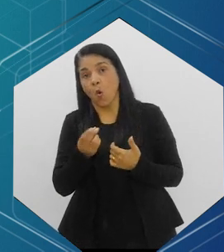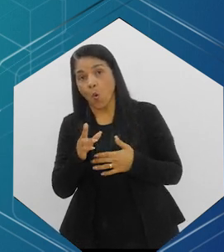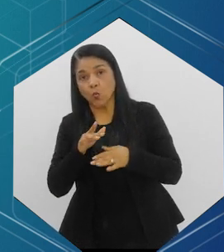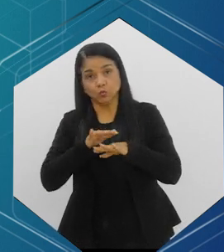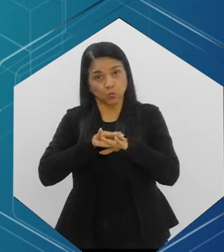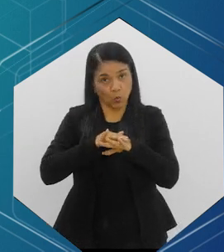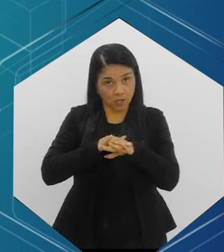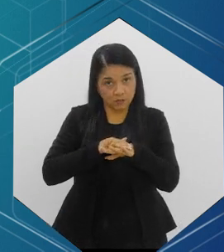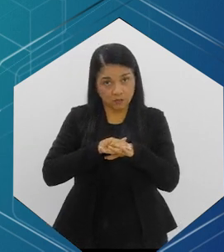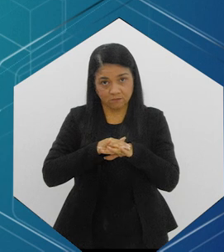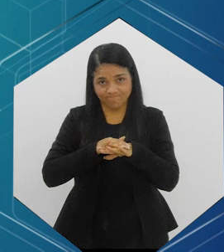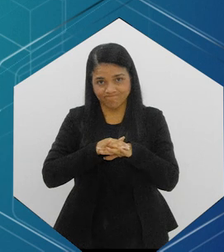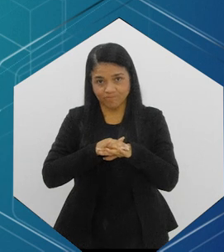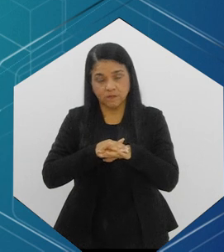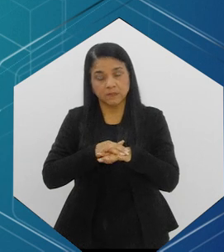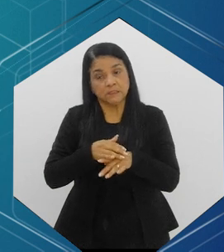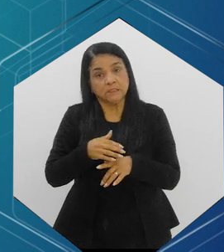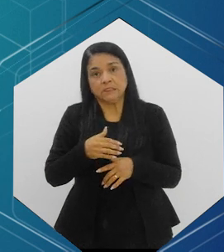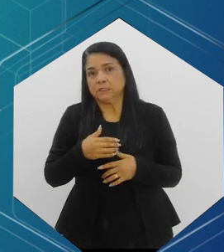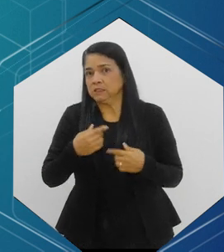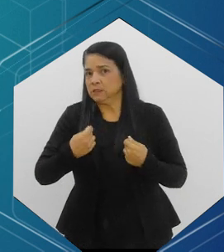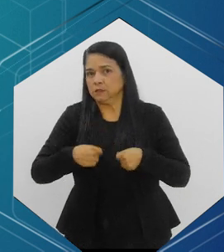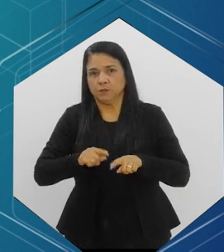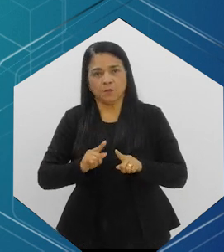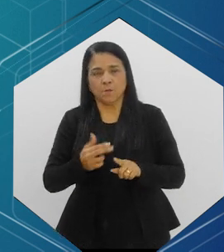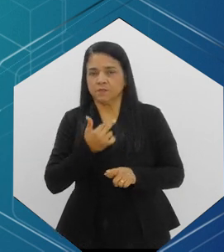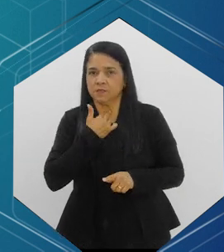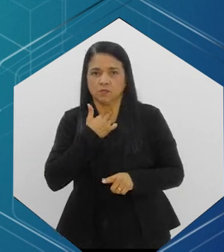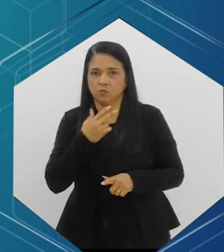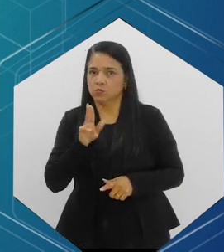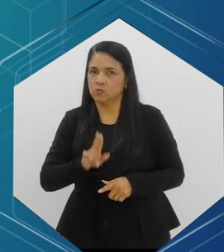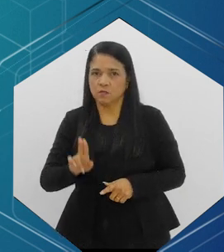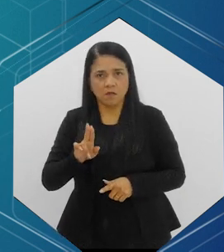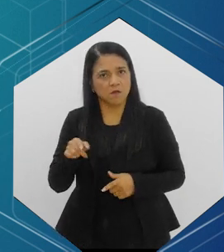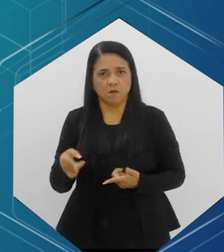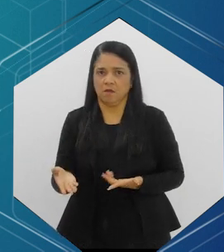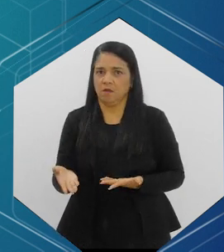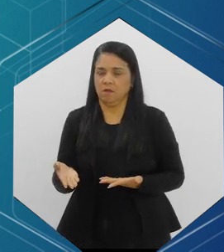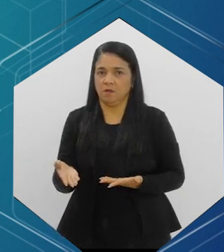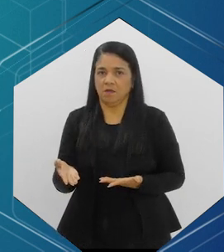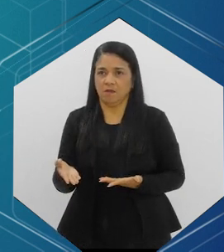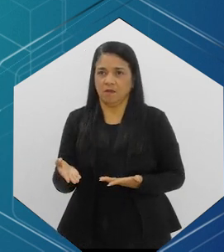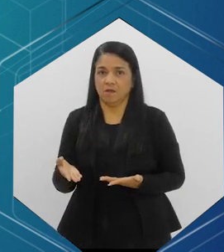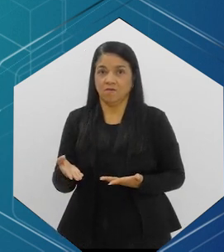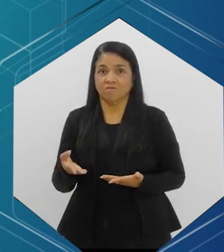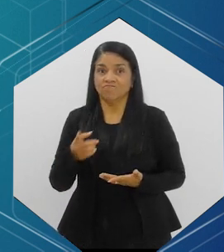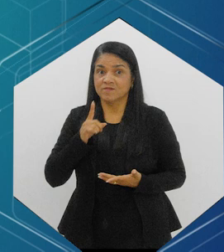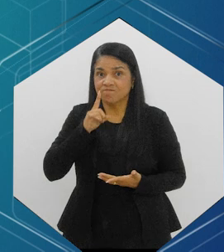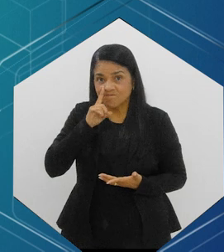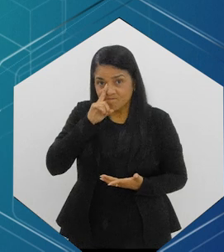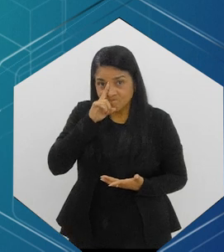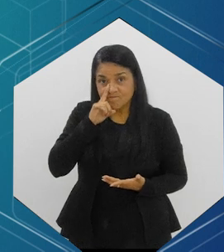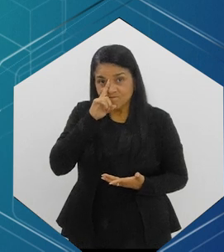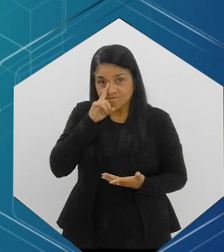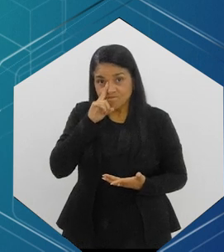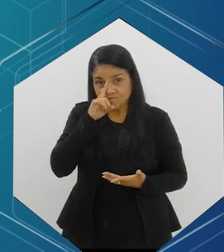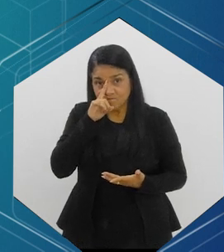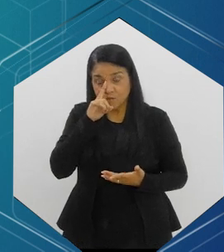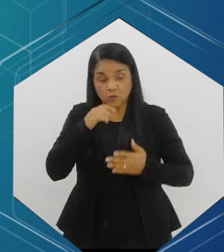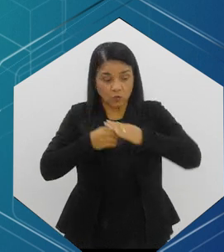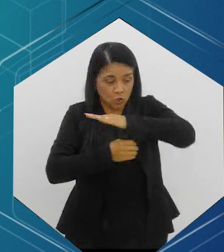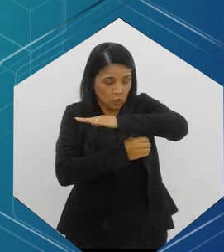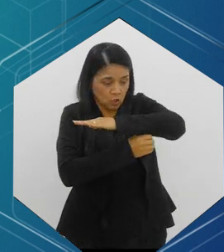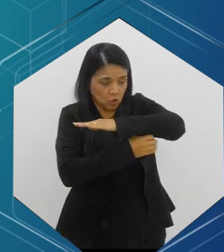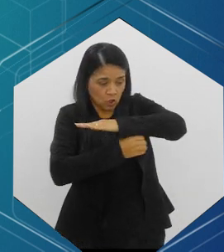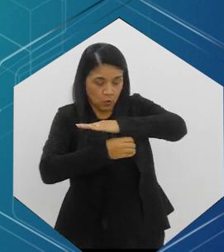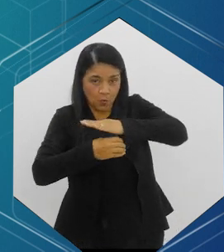de doença, não se usar. Até porque é doping, entendeu? E você aumenta o risco não